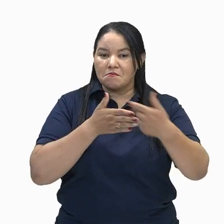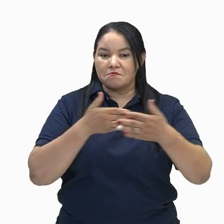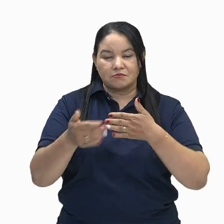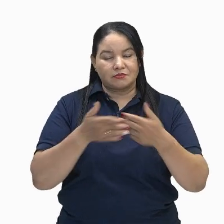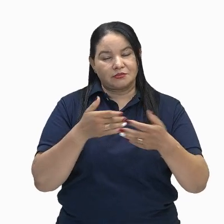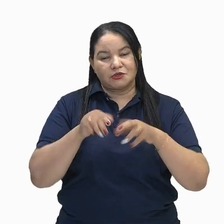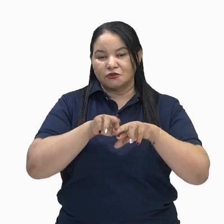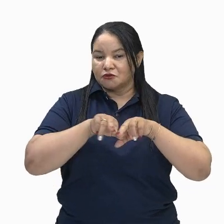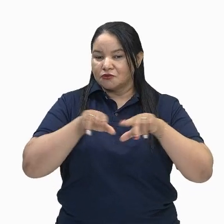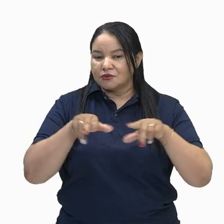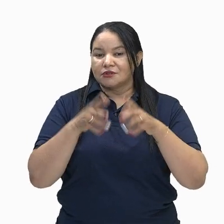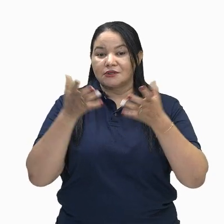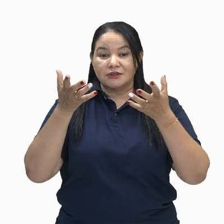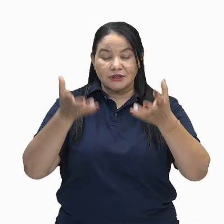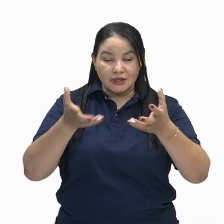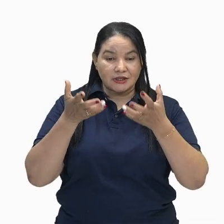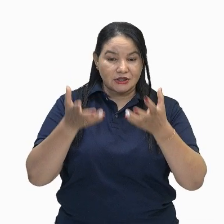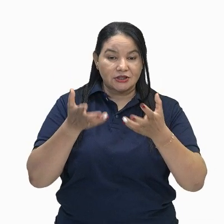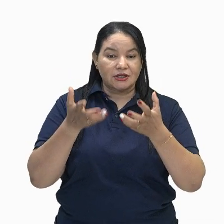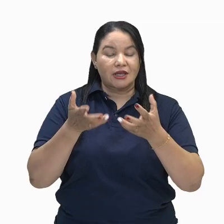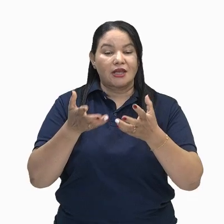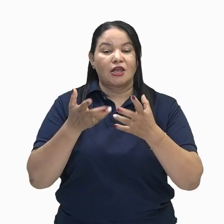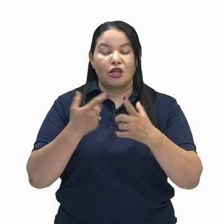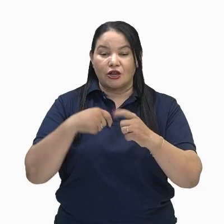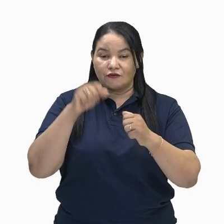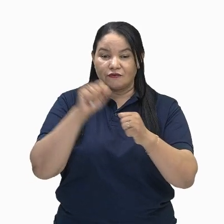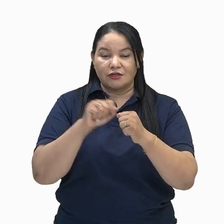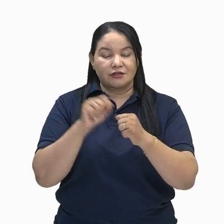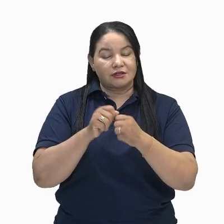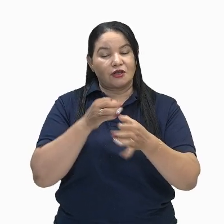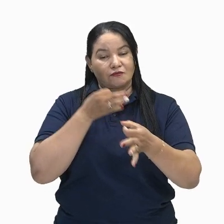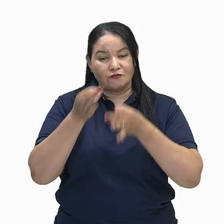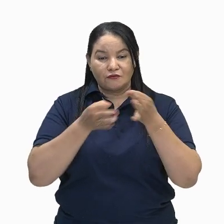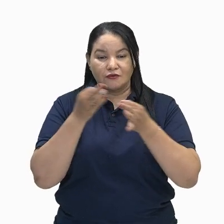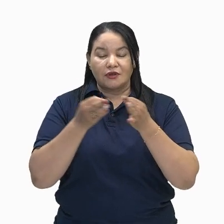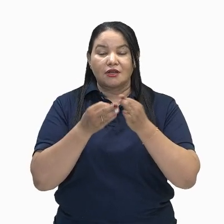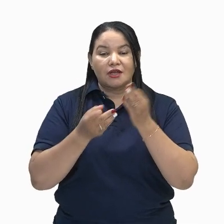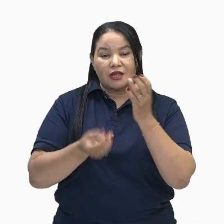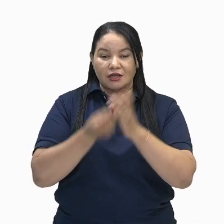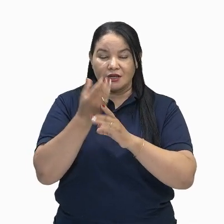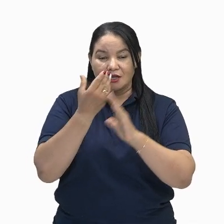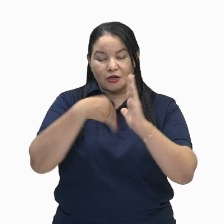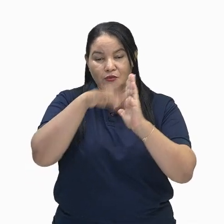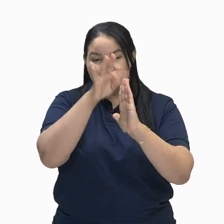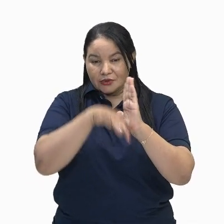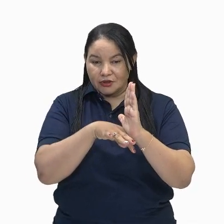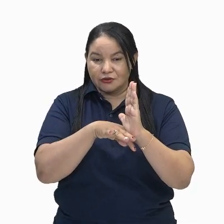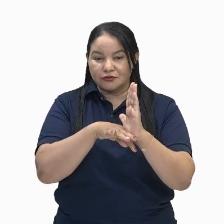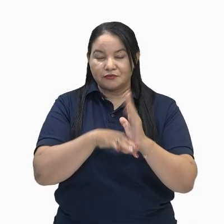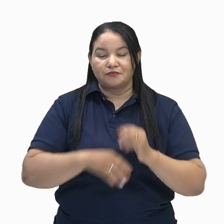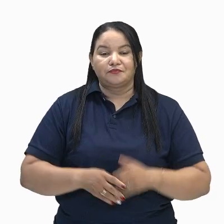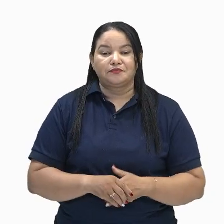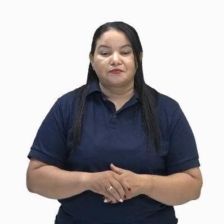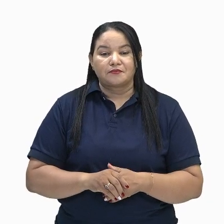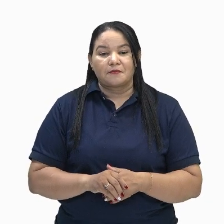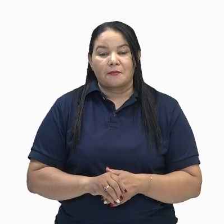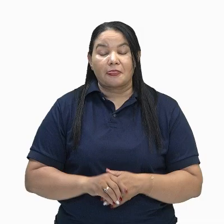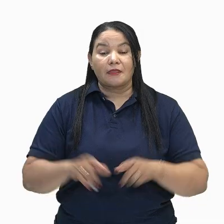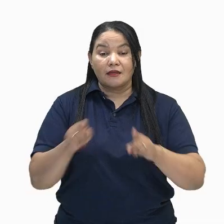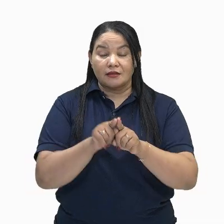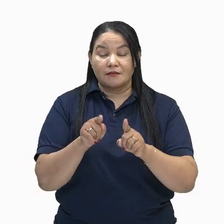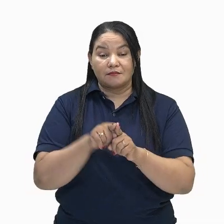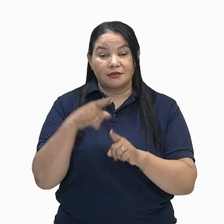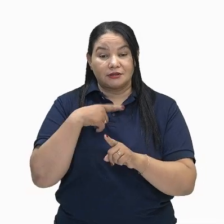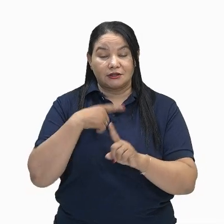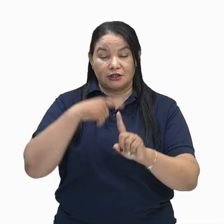coisa que ele queira, né, fazer essa crítica. Então, podemos ter também alguns tipos